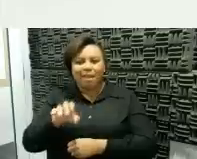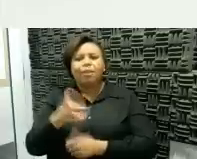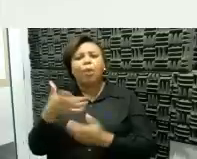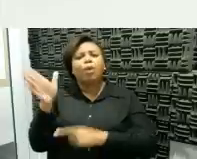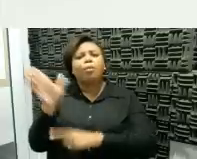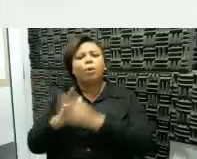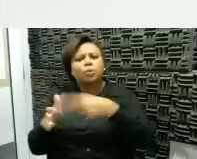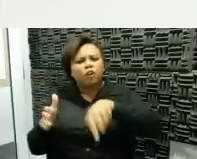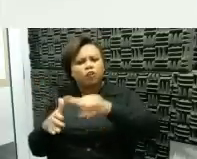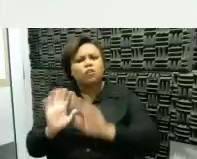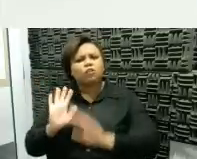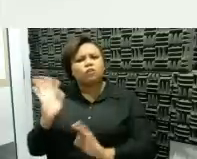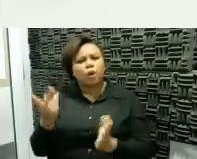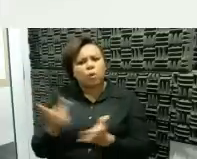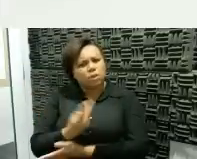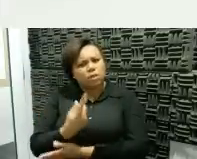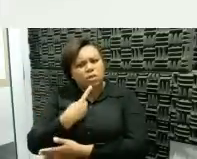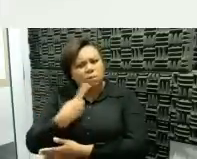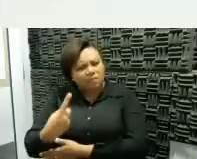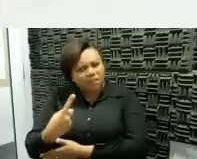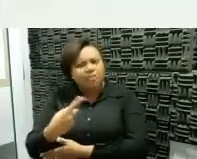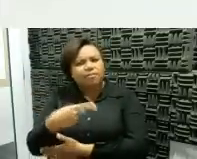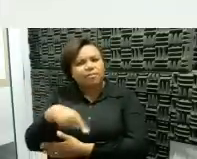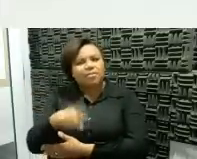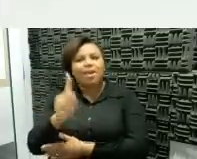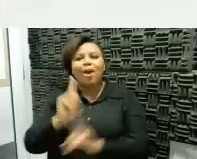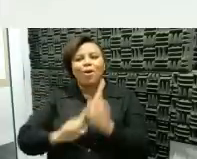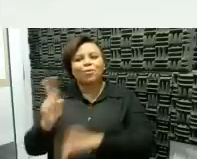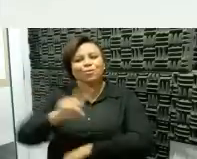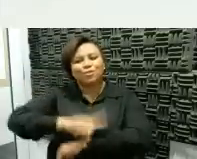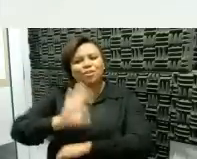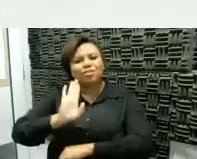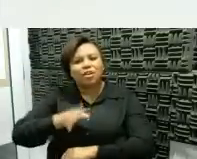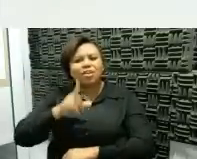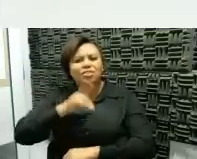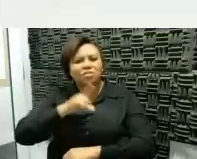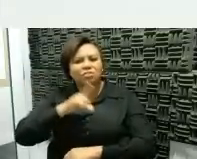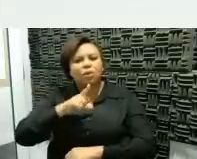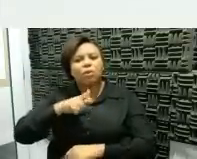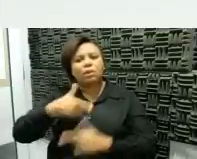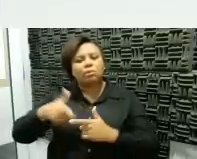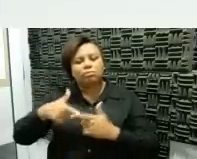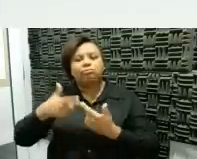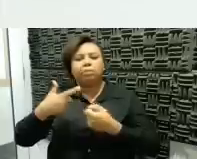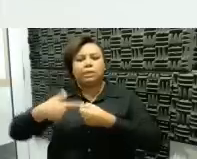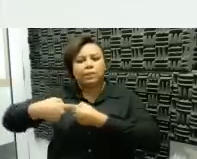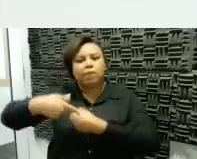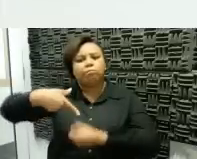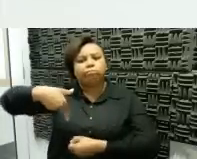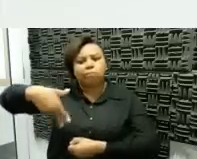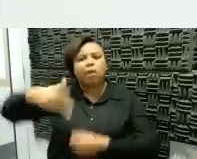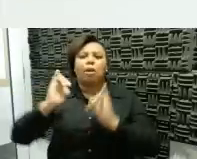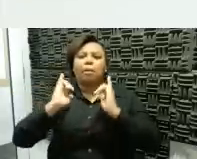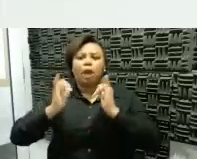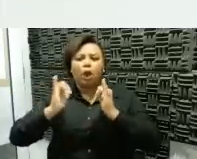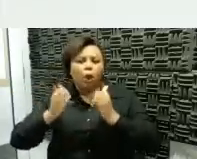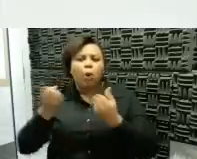vocês né ou seja vocês algum dia já tiveram que se locomover pela cidade pegar um ônibus dirigir